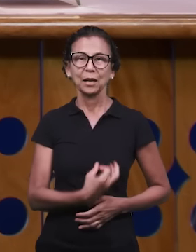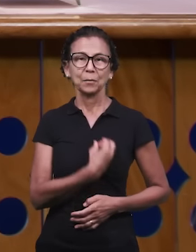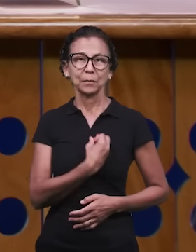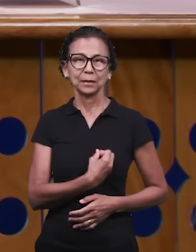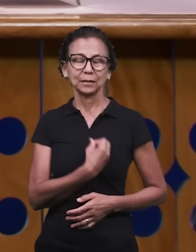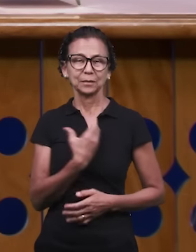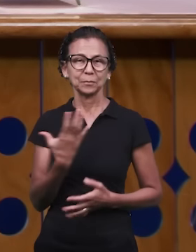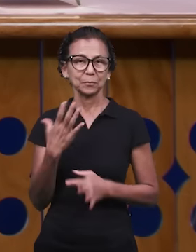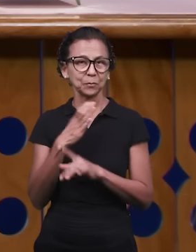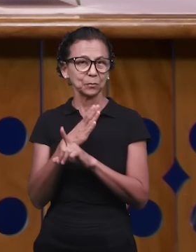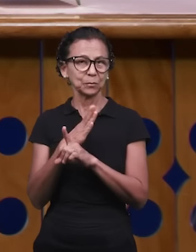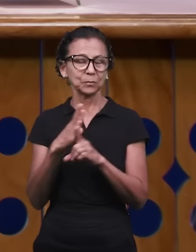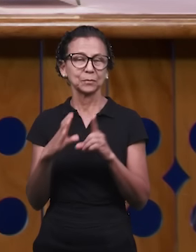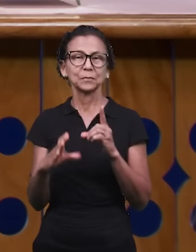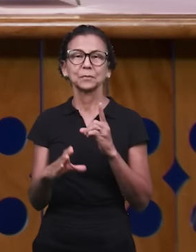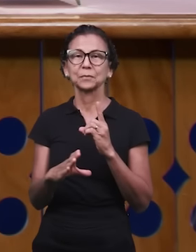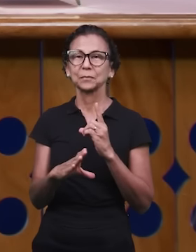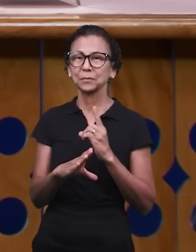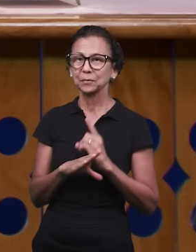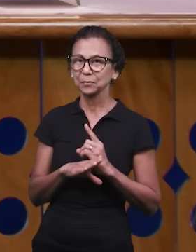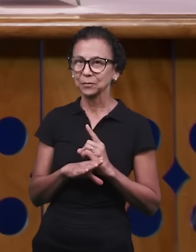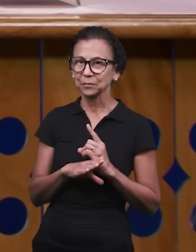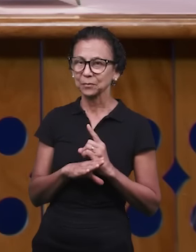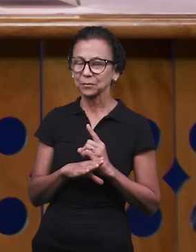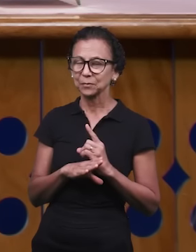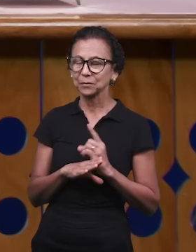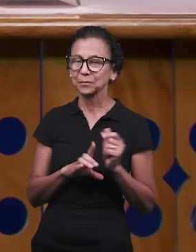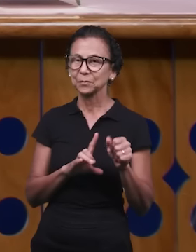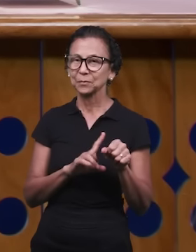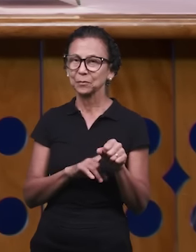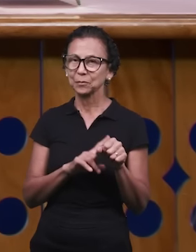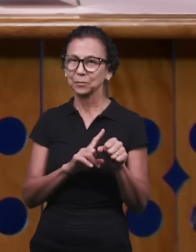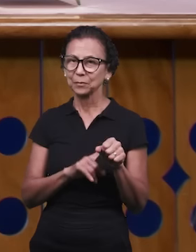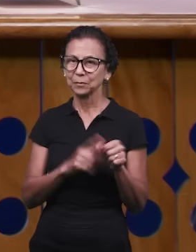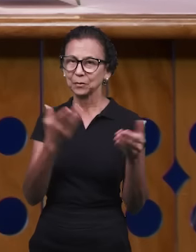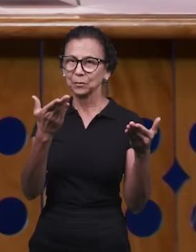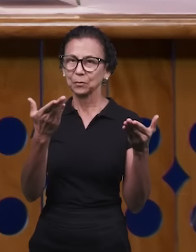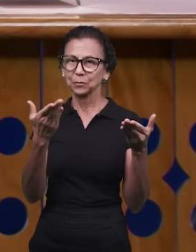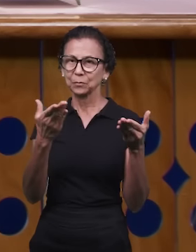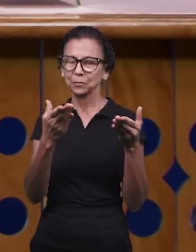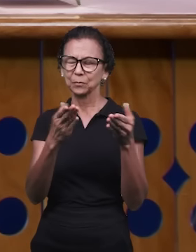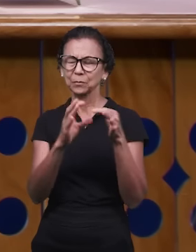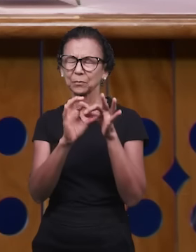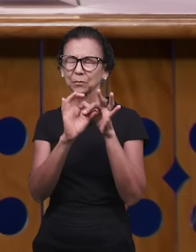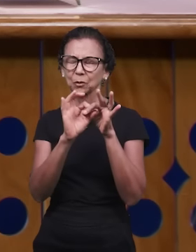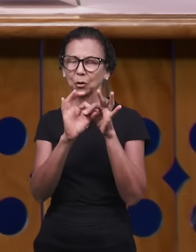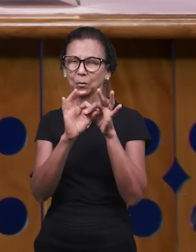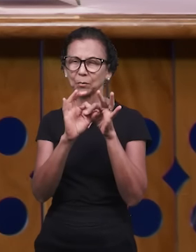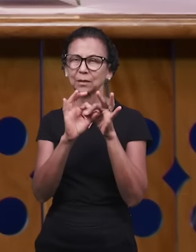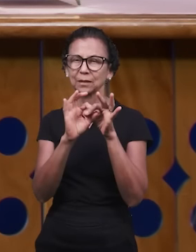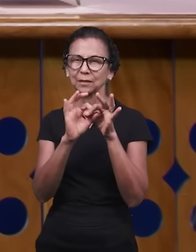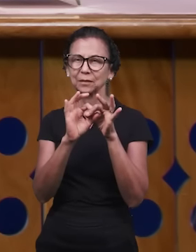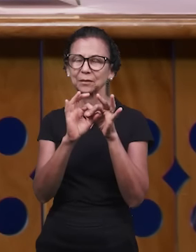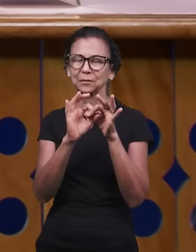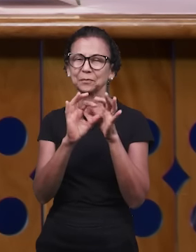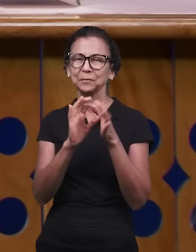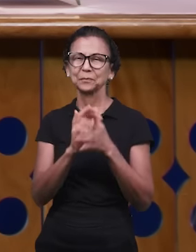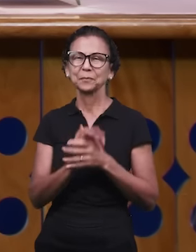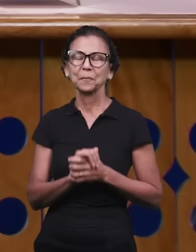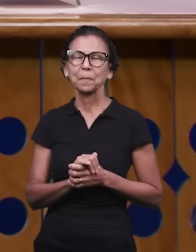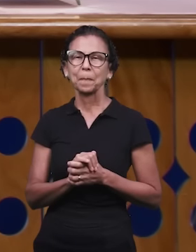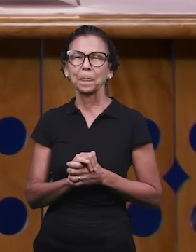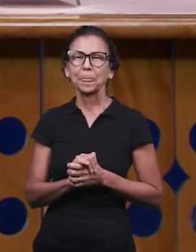culto. Convido, vamos fechar os nossos olhos, curvar as nossas frontes para